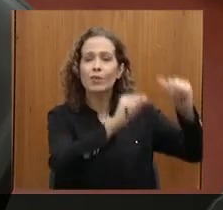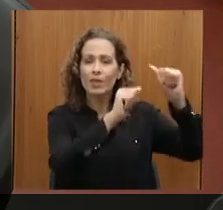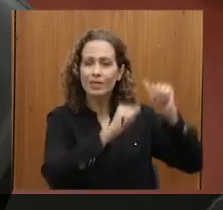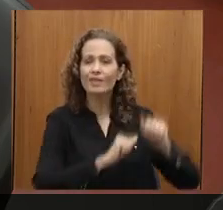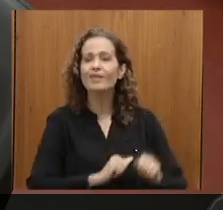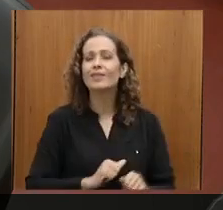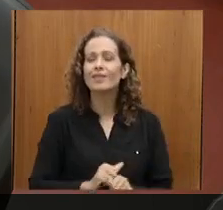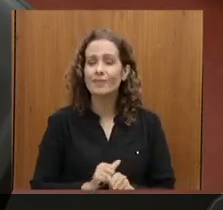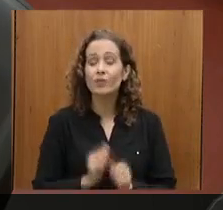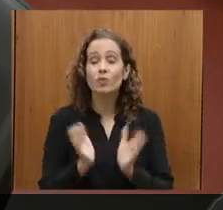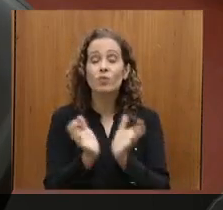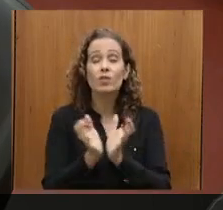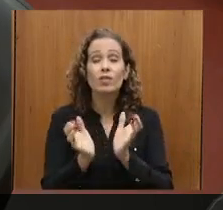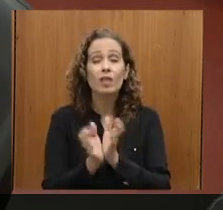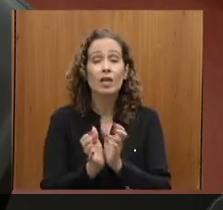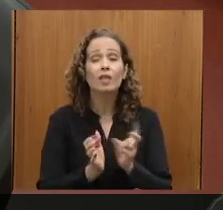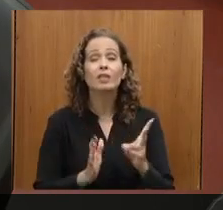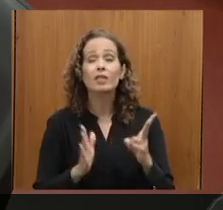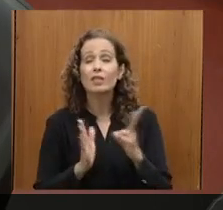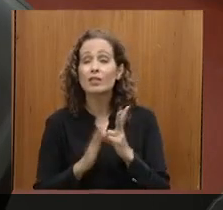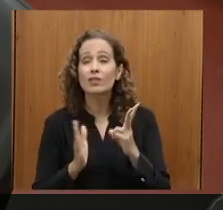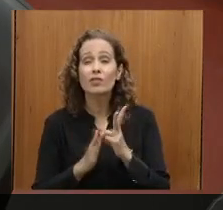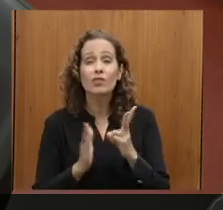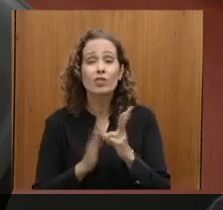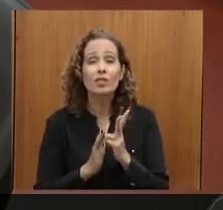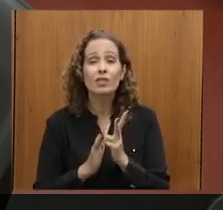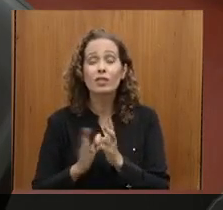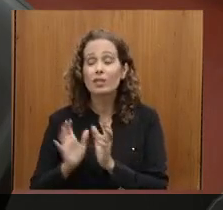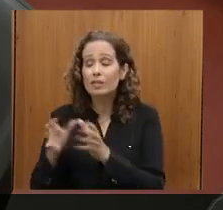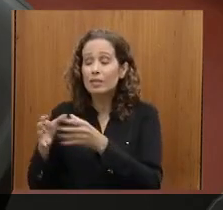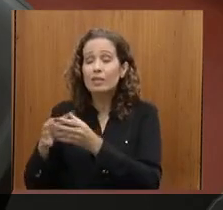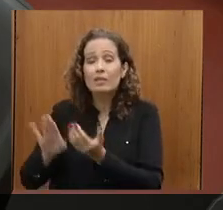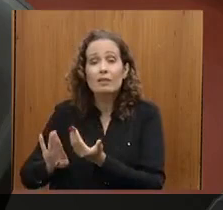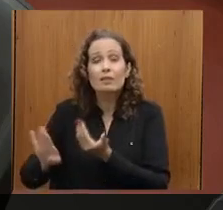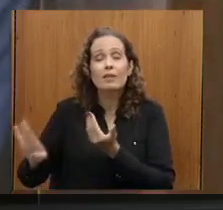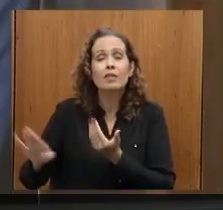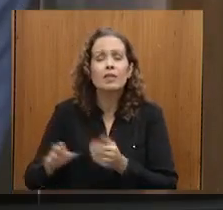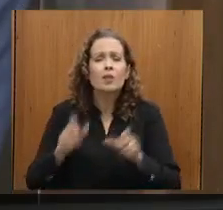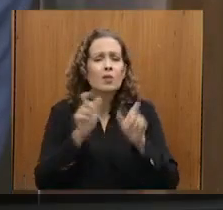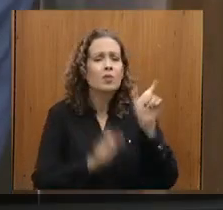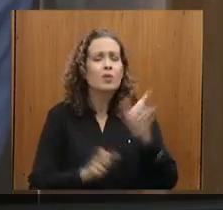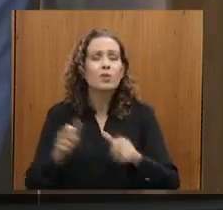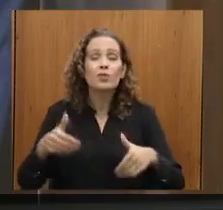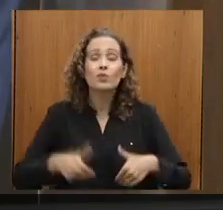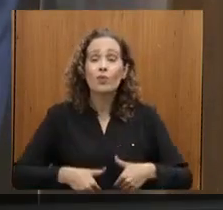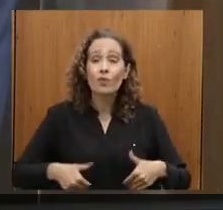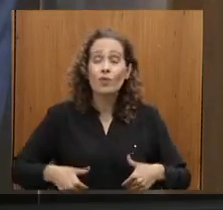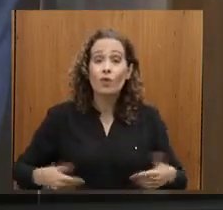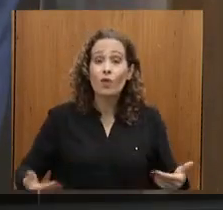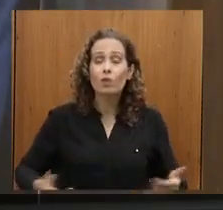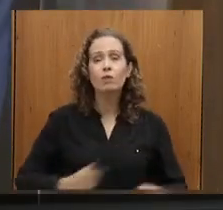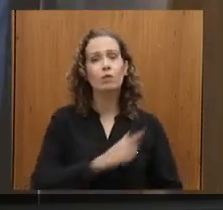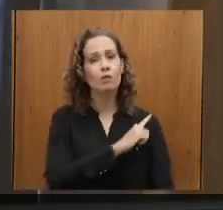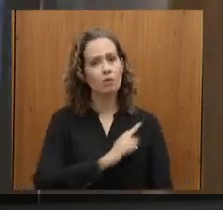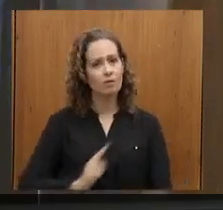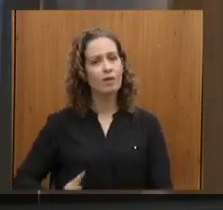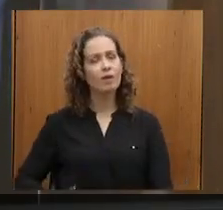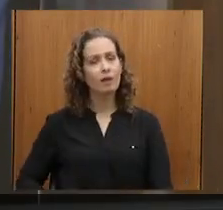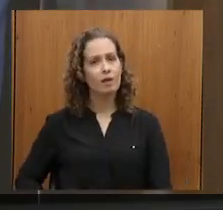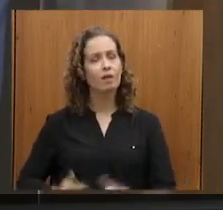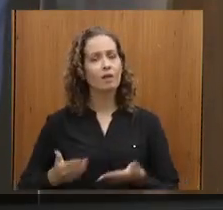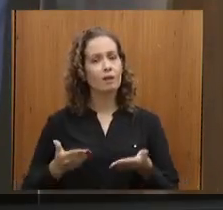comunidades indígenas ilhadas, pessoas passando fome. Então, o governador esteve presente